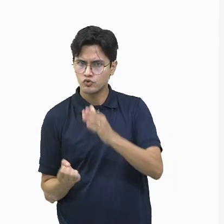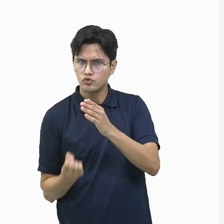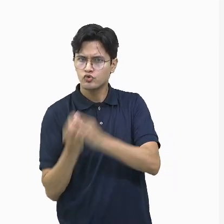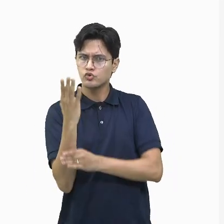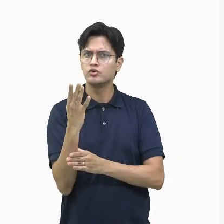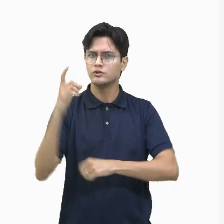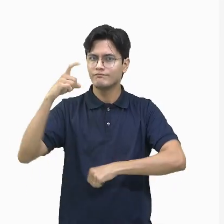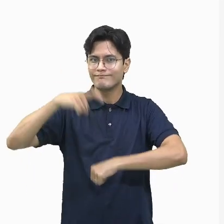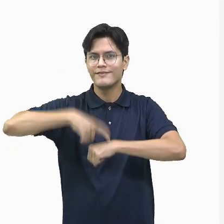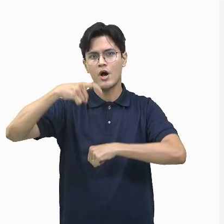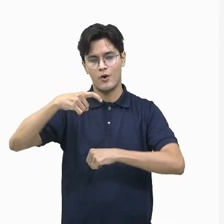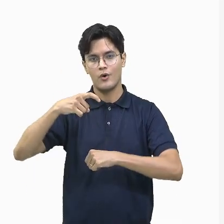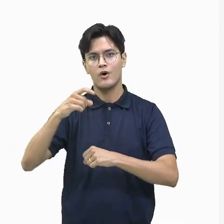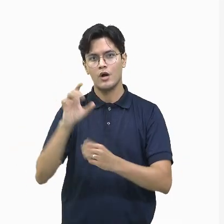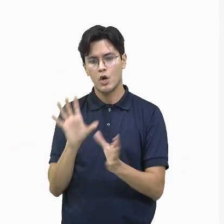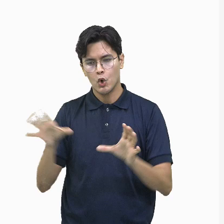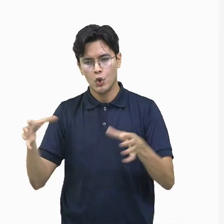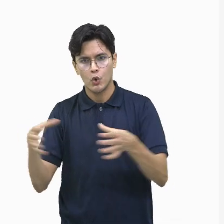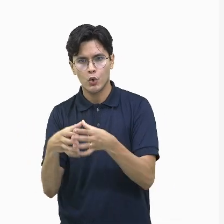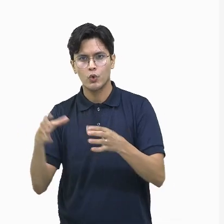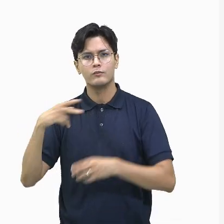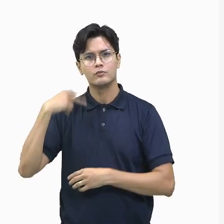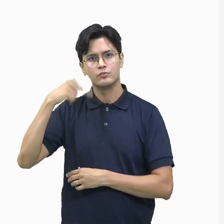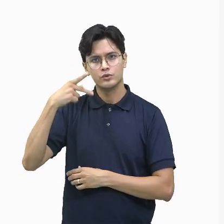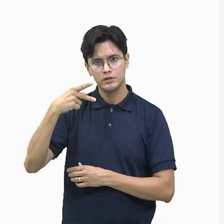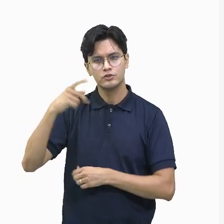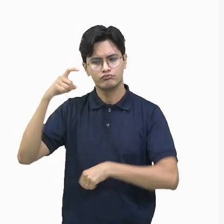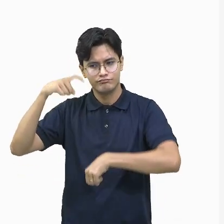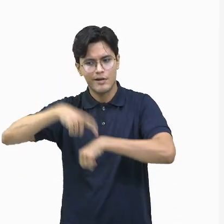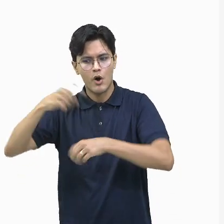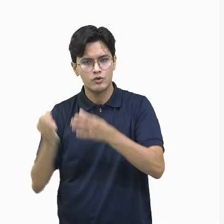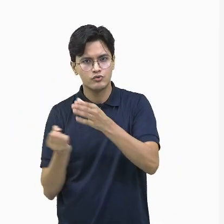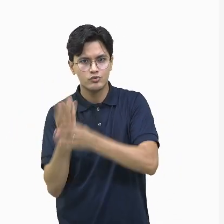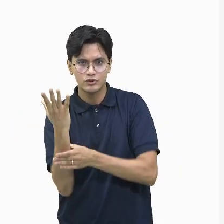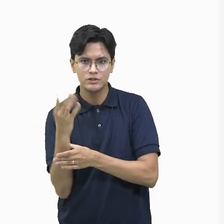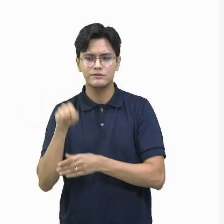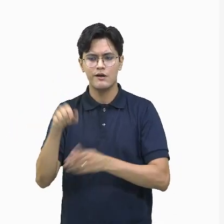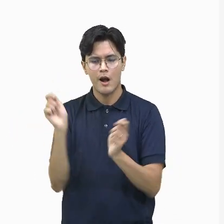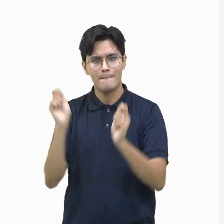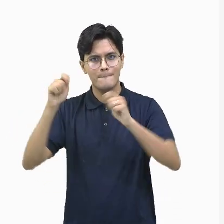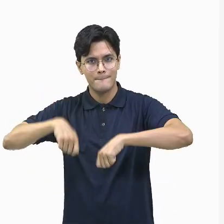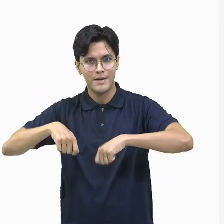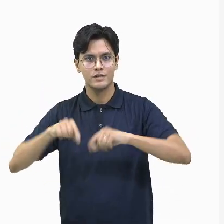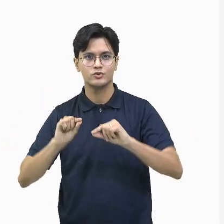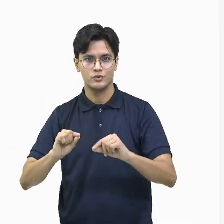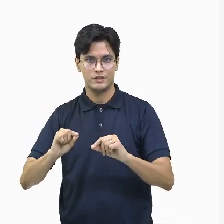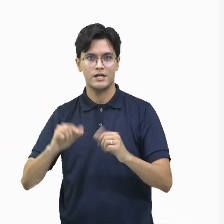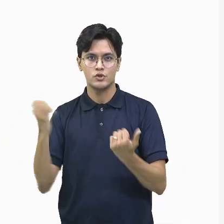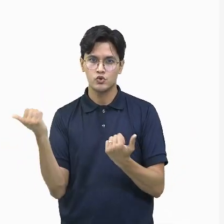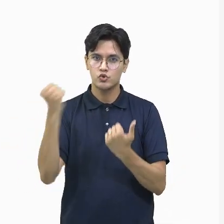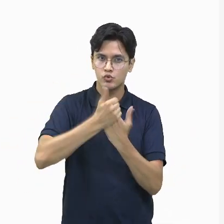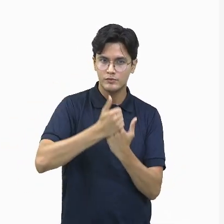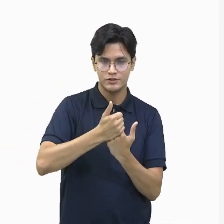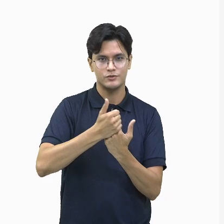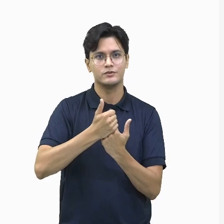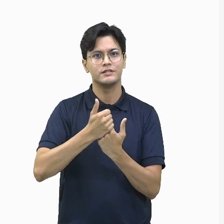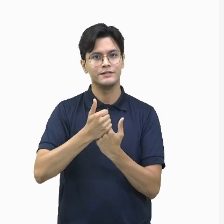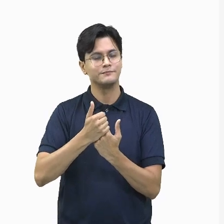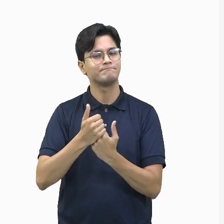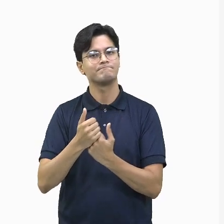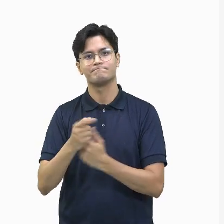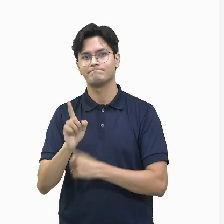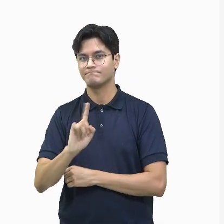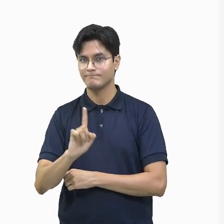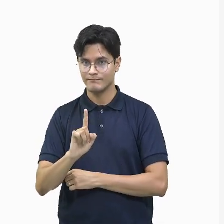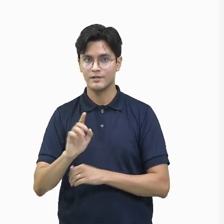nova entidade política capaz de substituir a autoridade romana. Então, com a